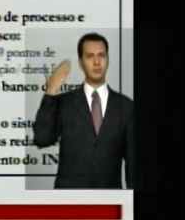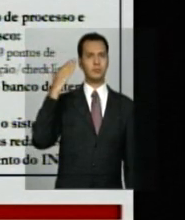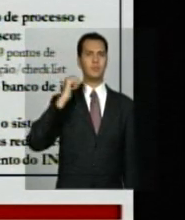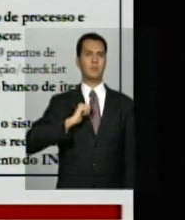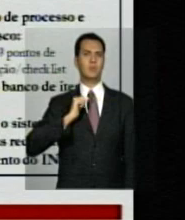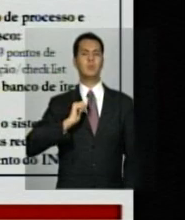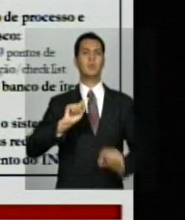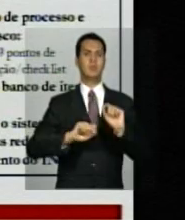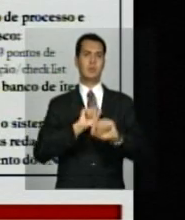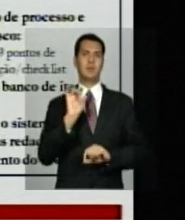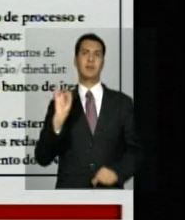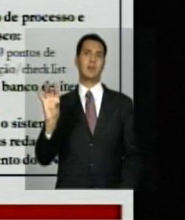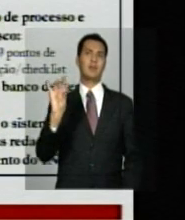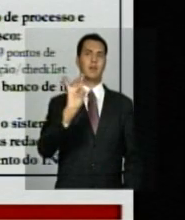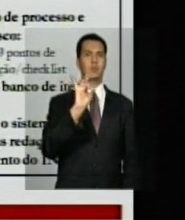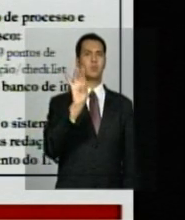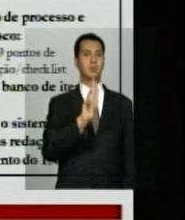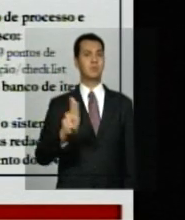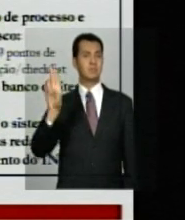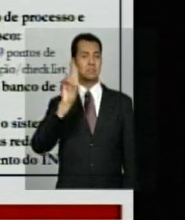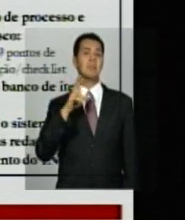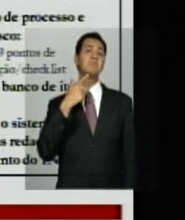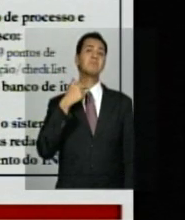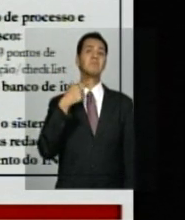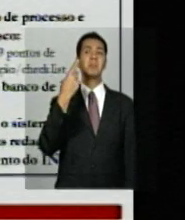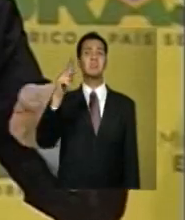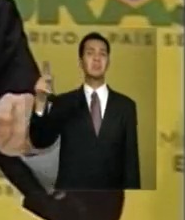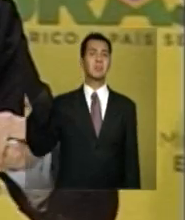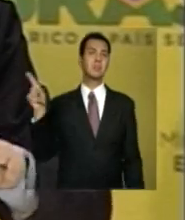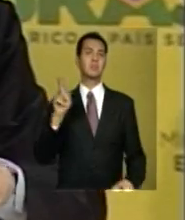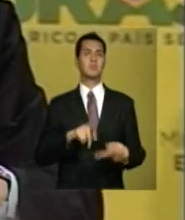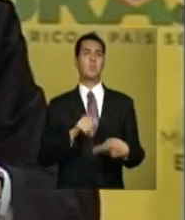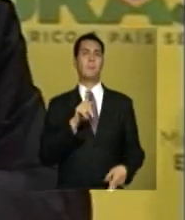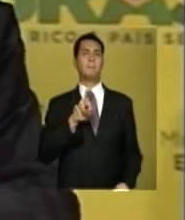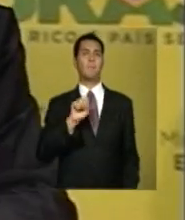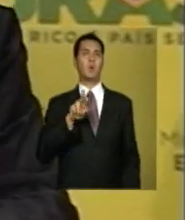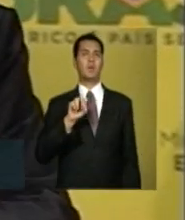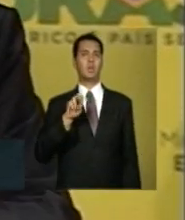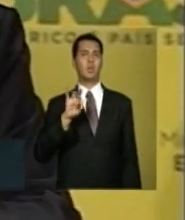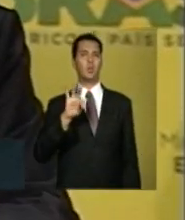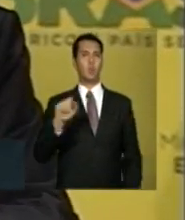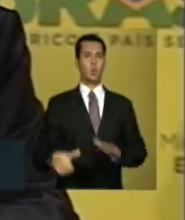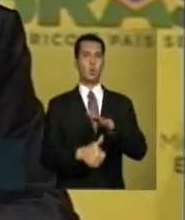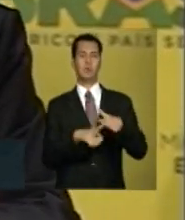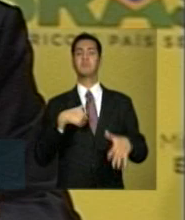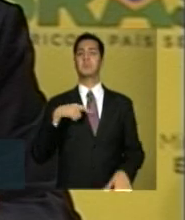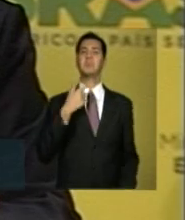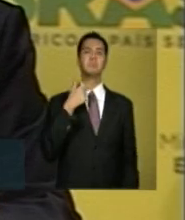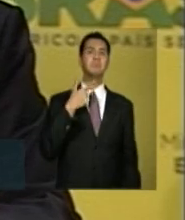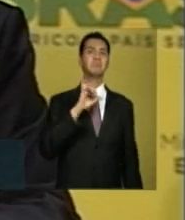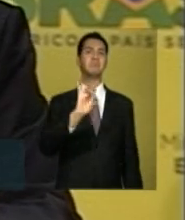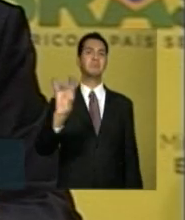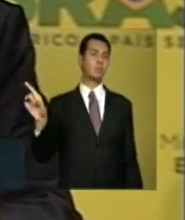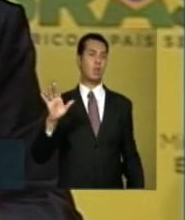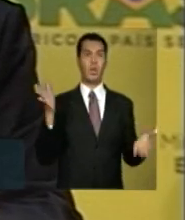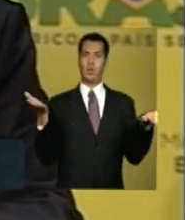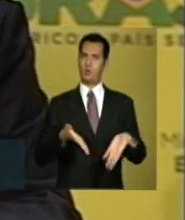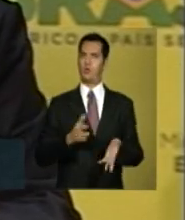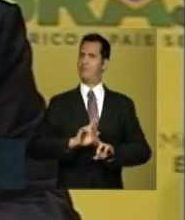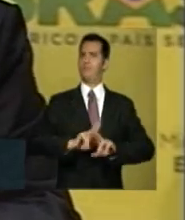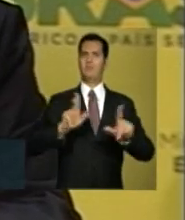Universidade oferecia como queria cada pró-reitor escolhia quem receberia ou não agora não é um critério Republicano de